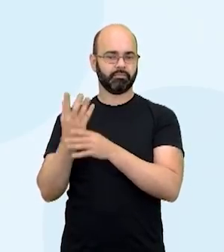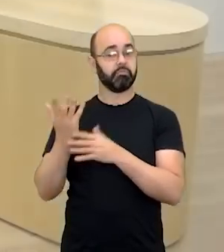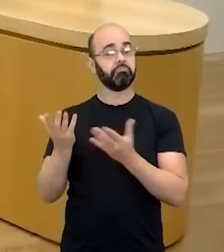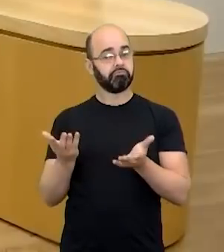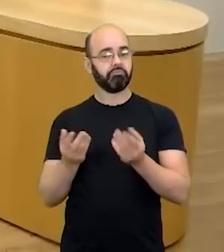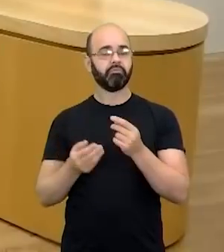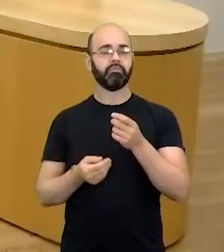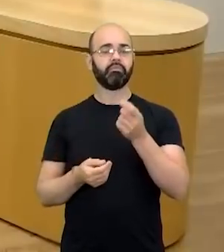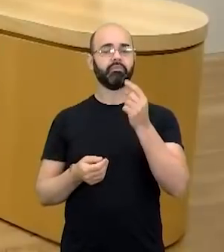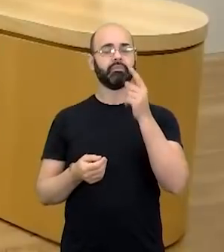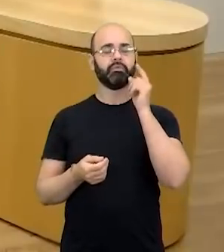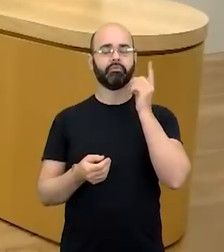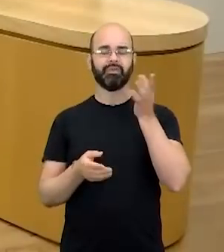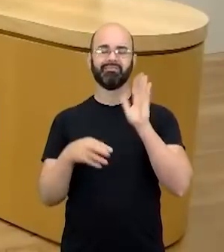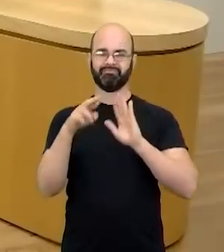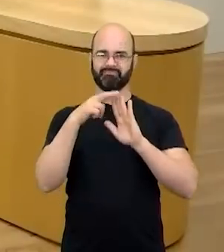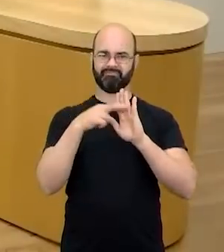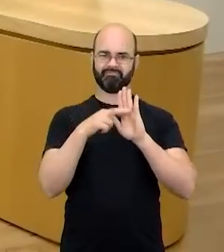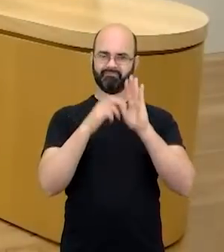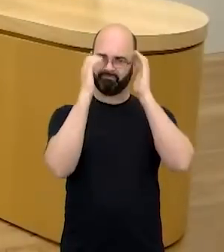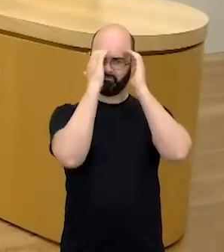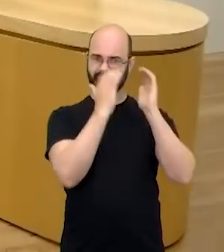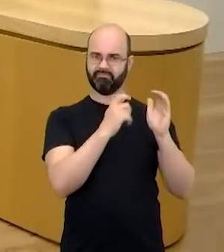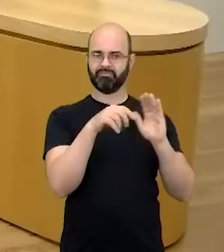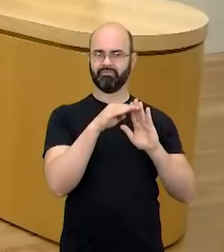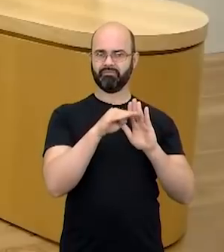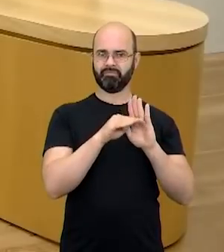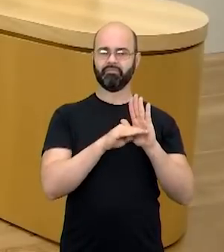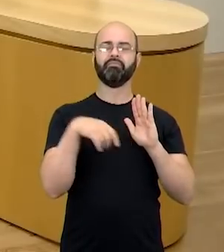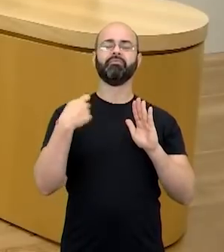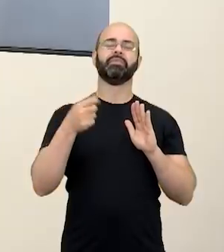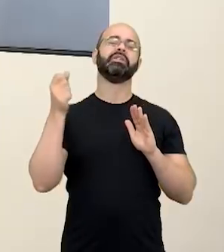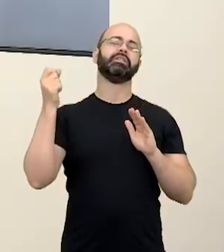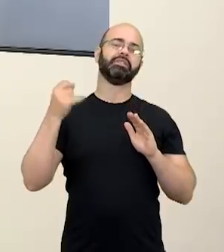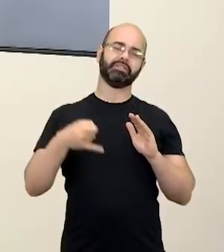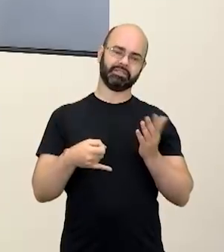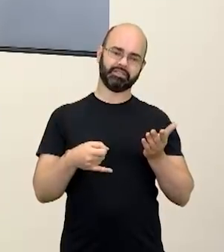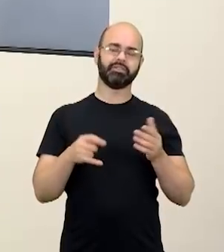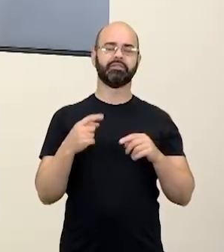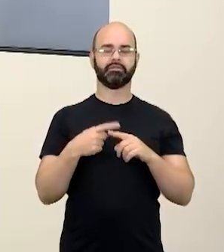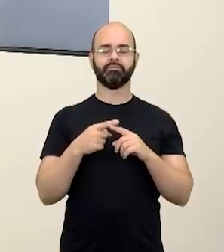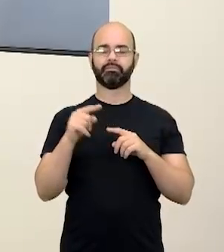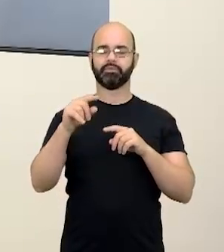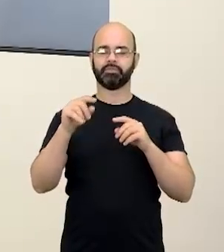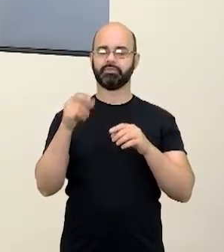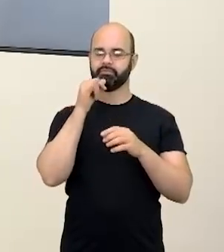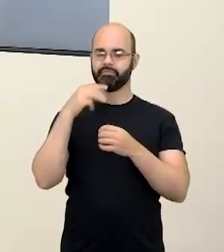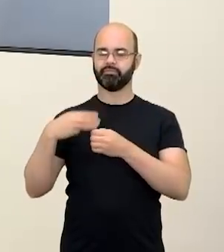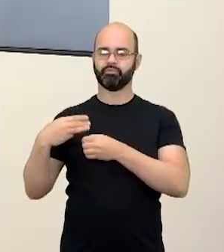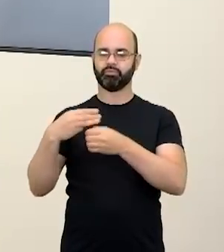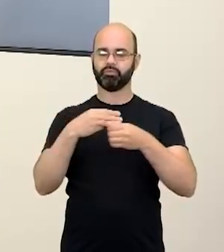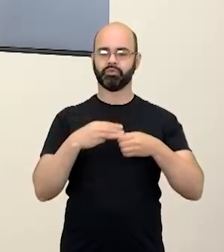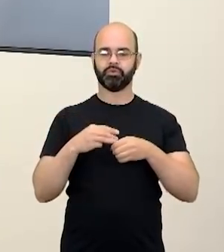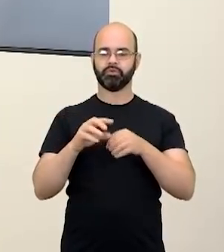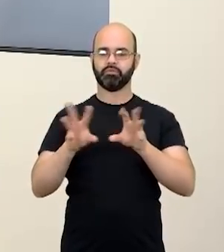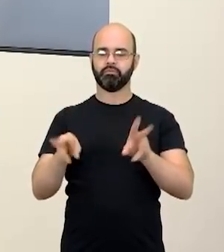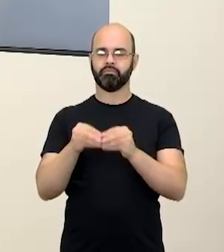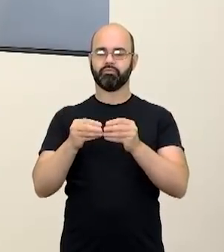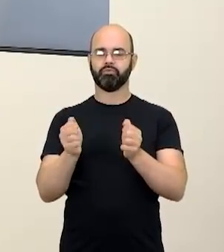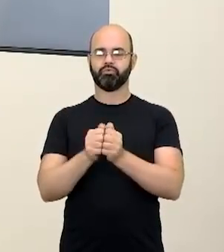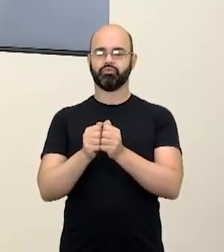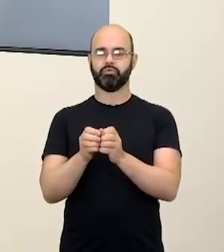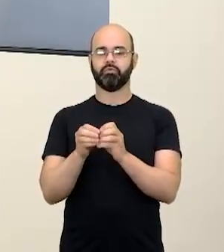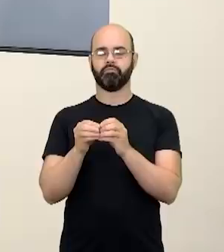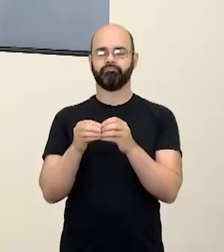alguns critérios para virar isso? Tem alguns critérios, principalmente a questão da conurbação de municípios, a sua importância